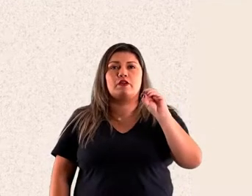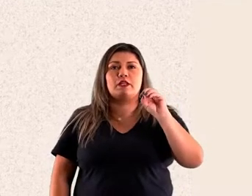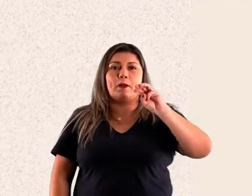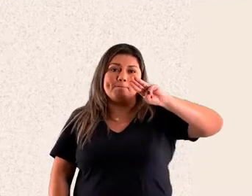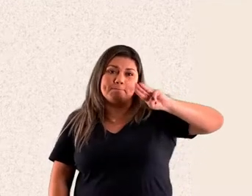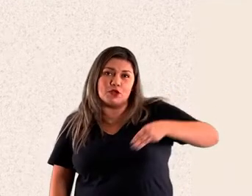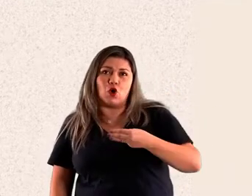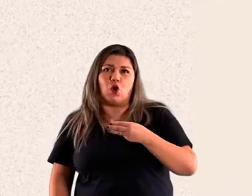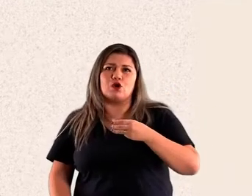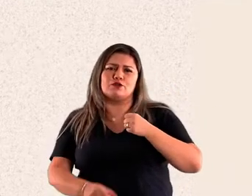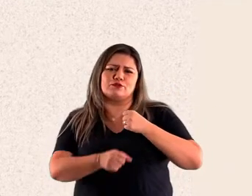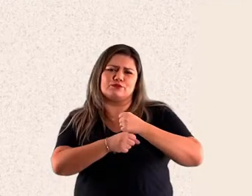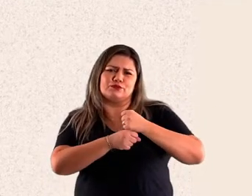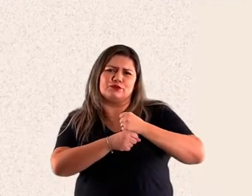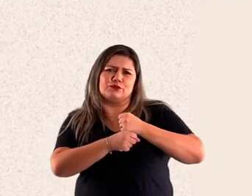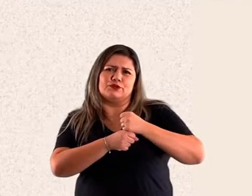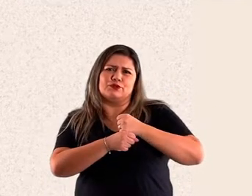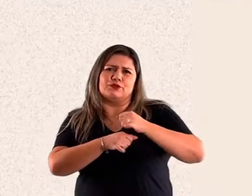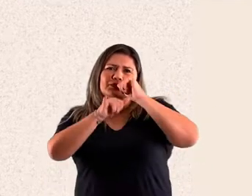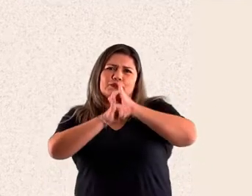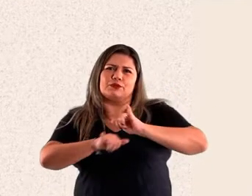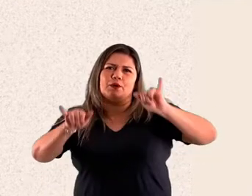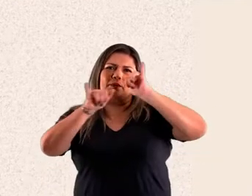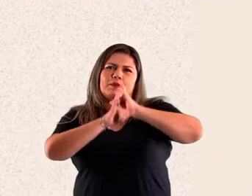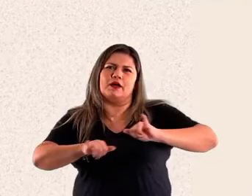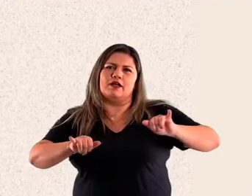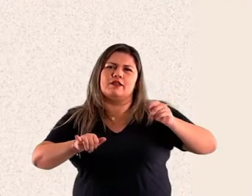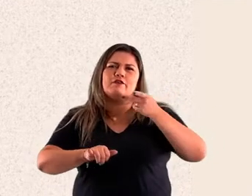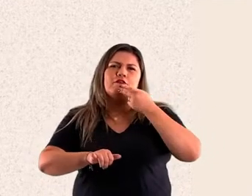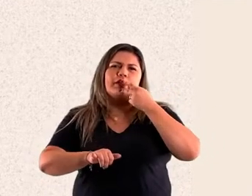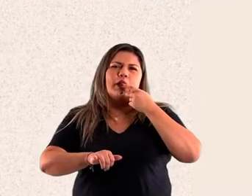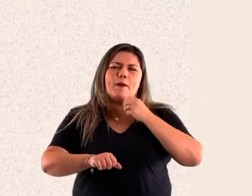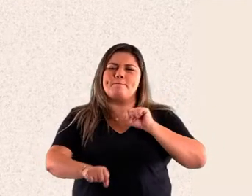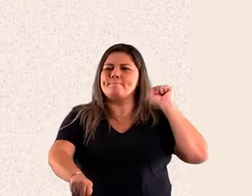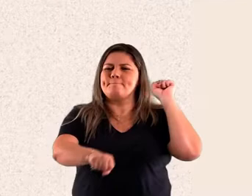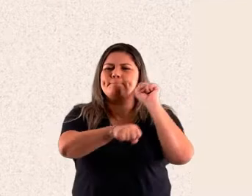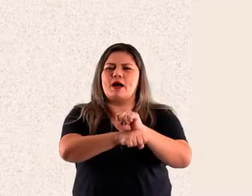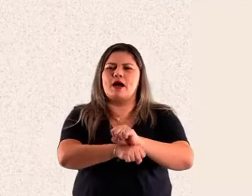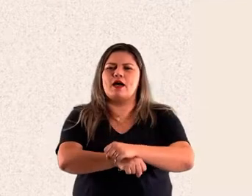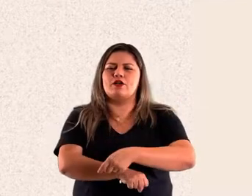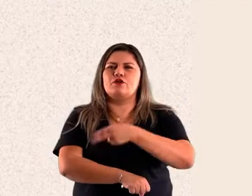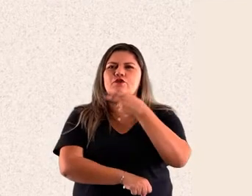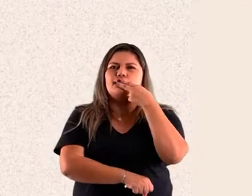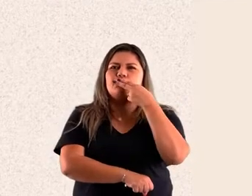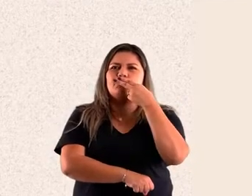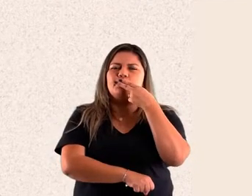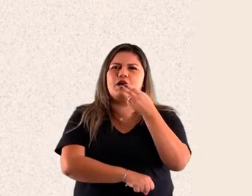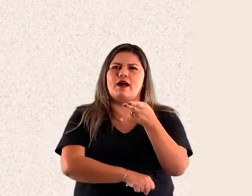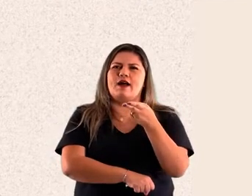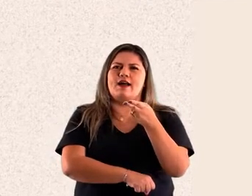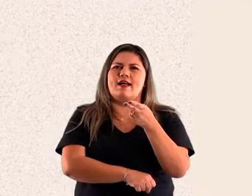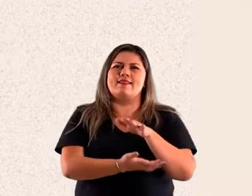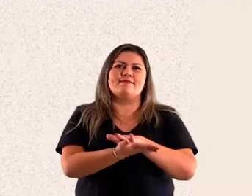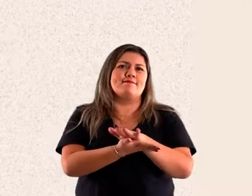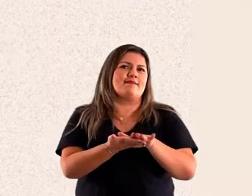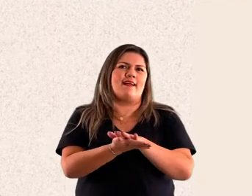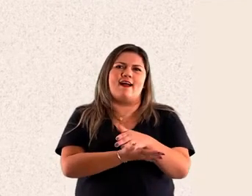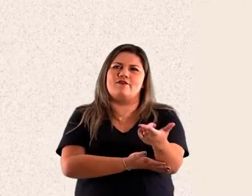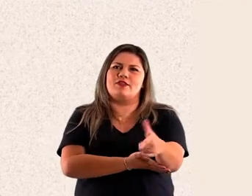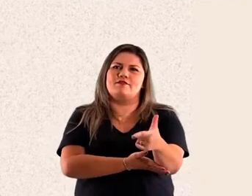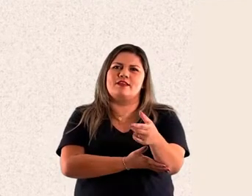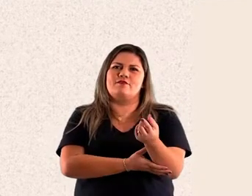a campanha contra o tabagismo Ah e nada se investe